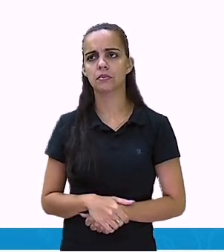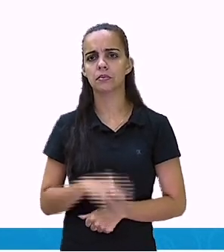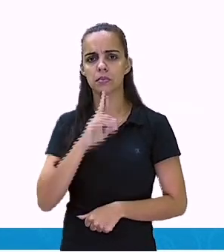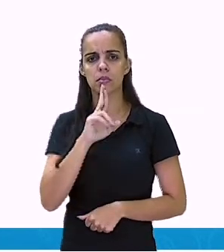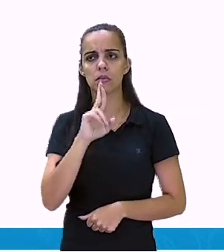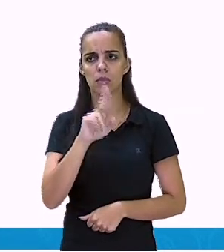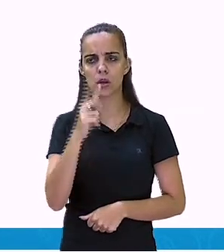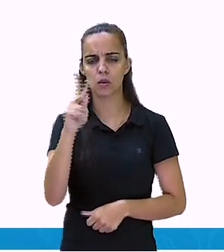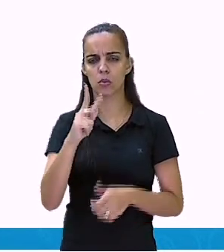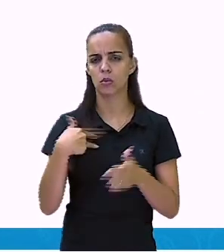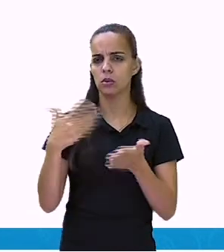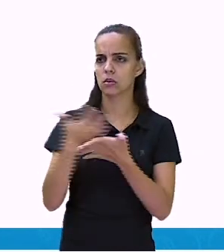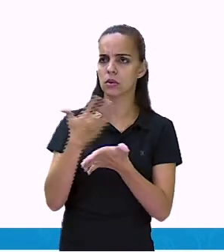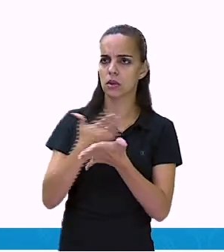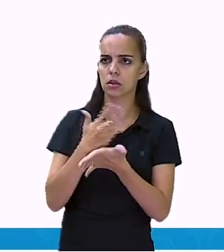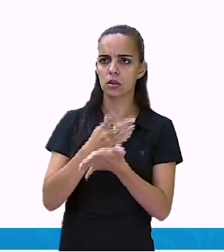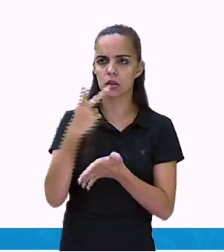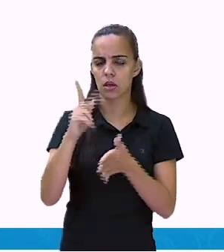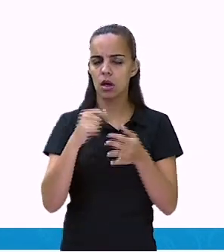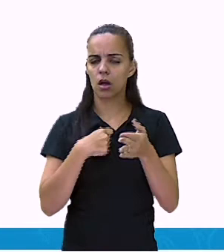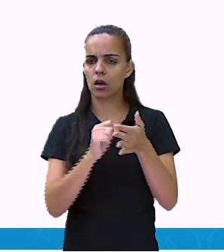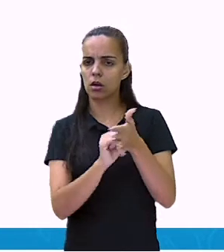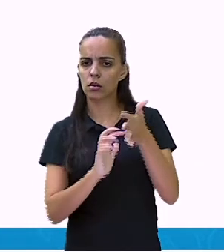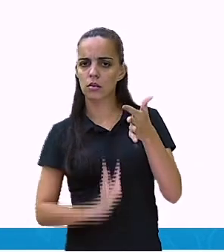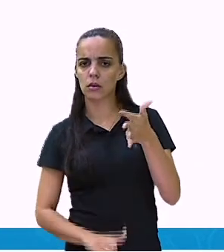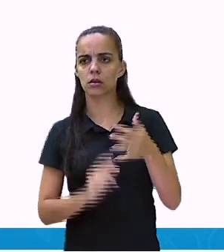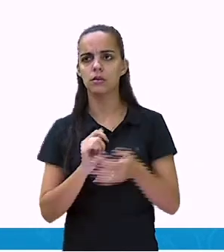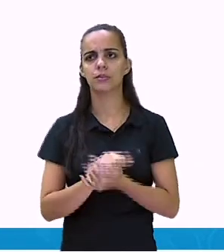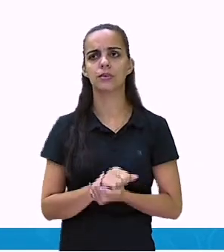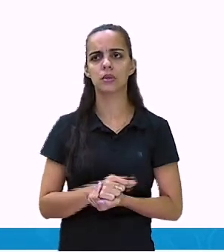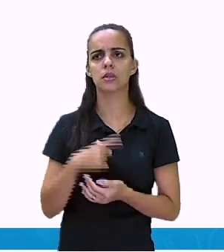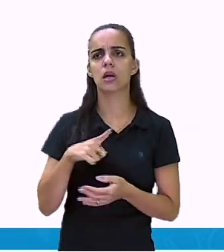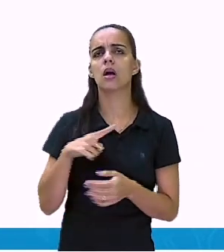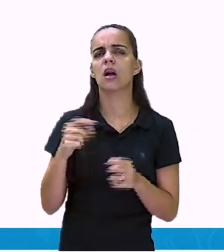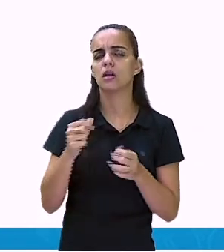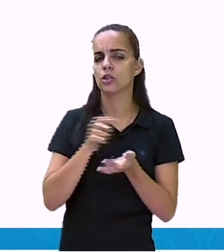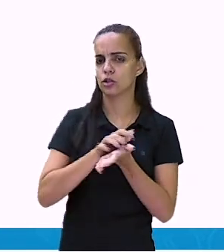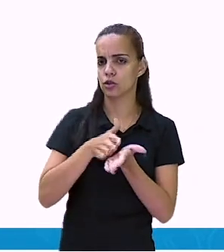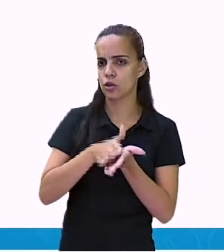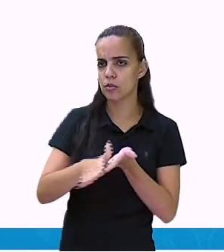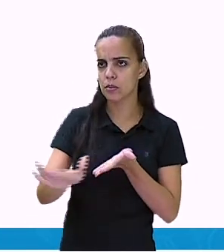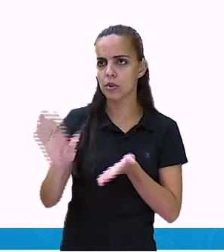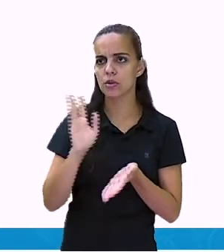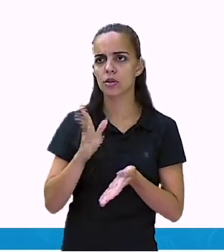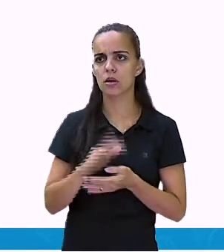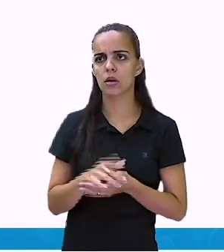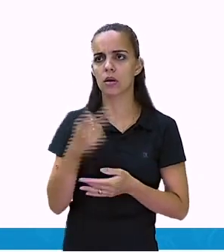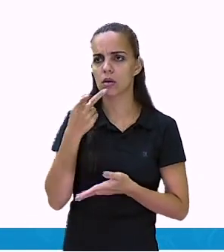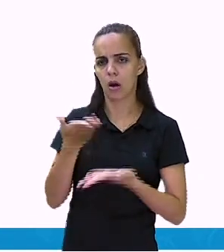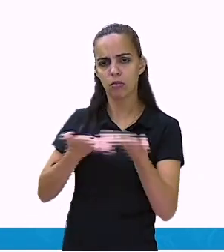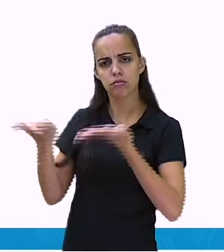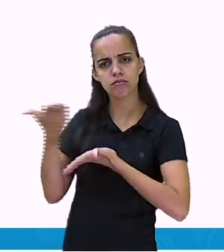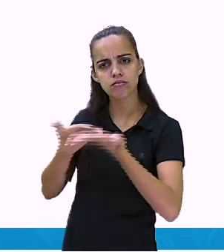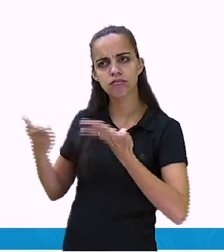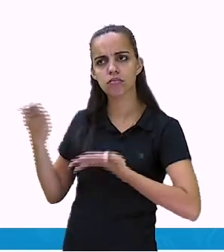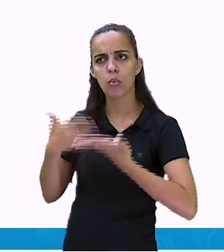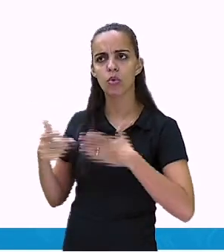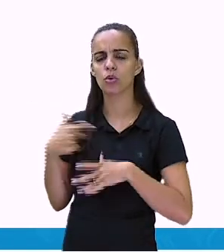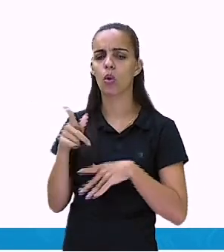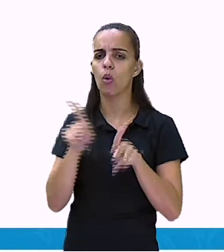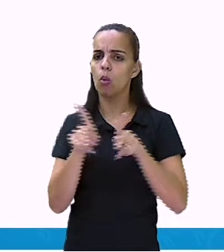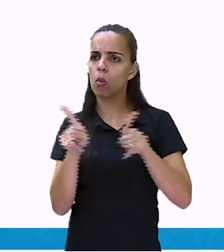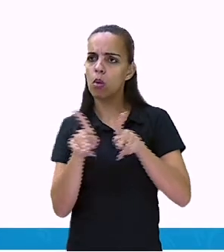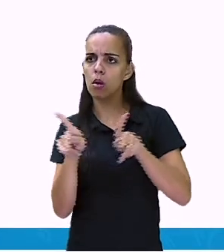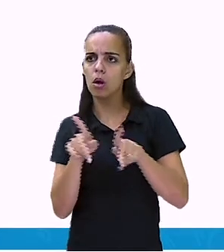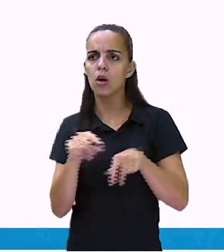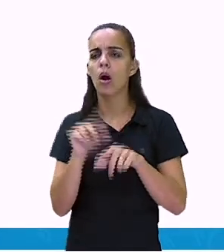Responda aí no seu caderno, ou na atividade, se você tiver impressa, tá? E compartilha com seus colegas, com o